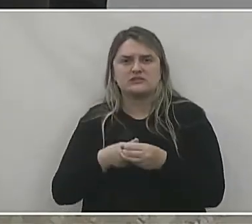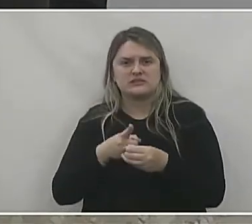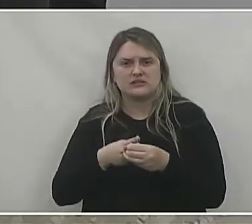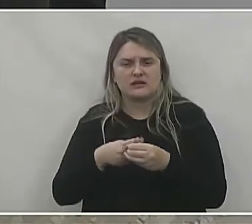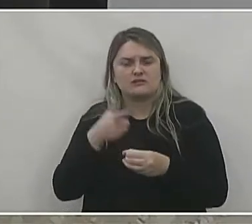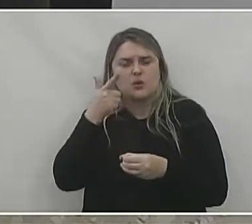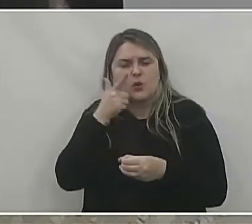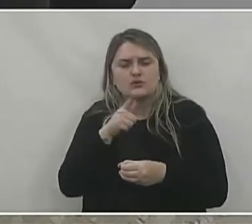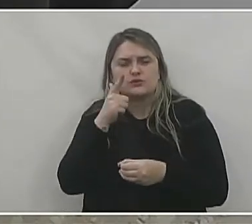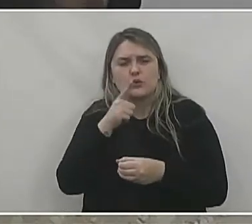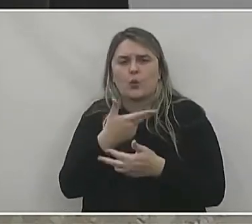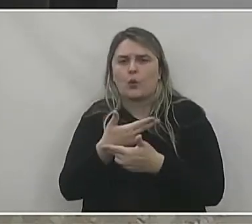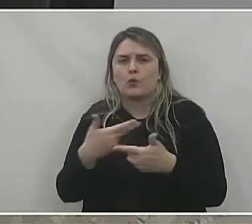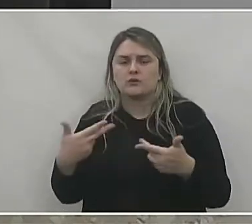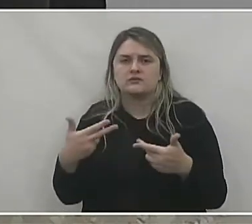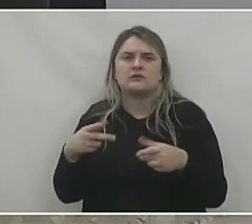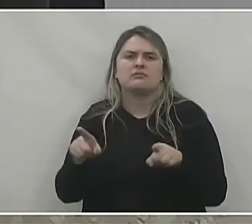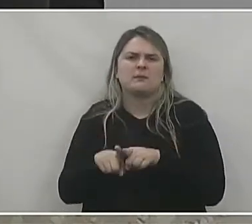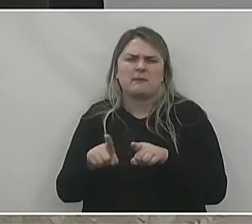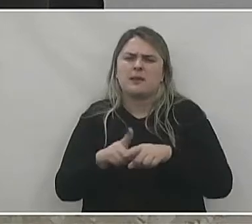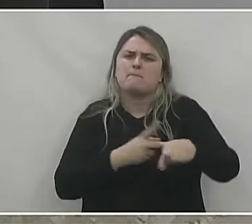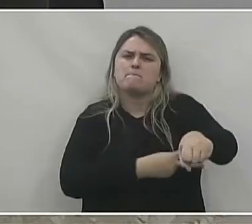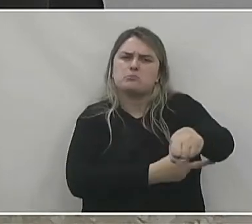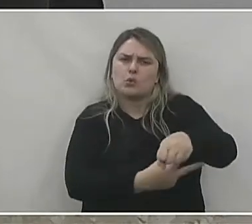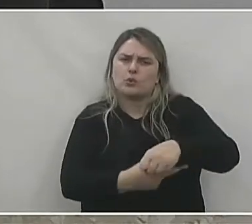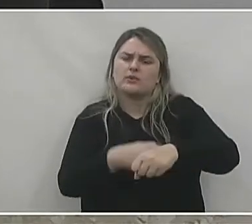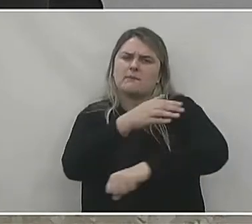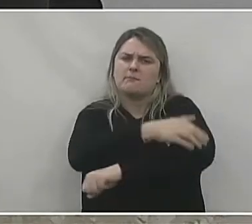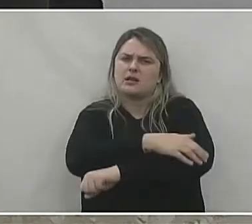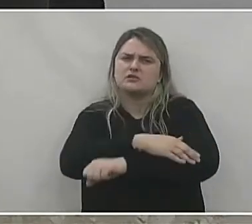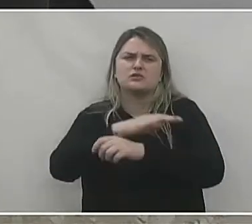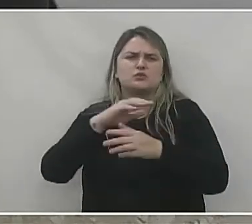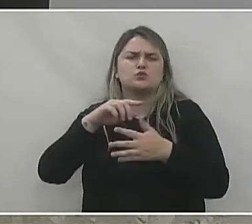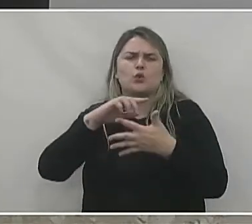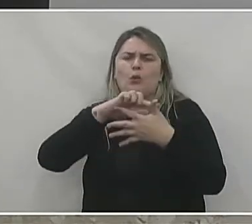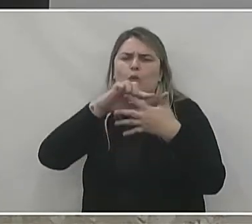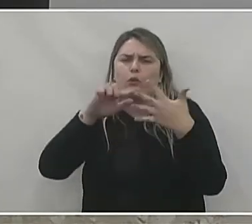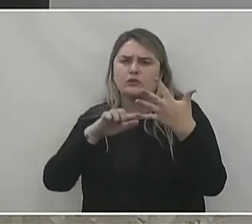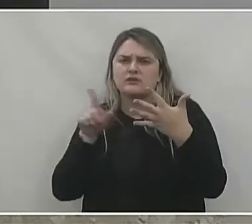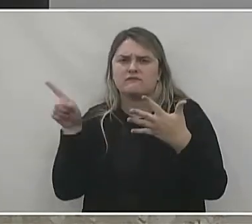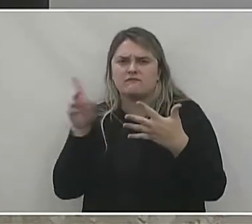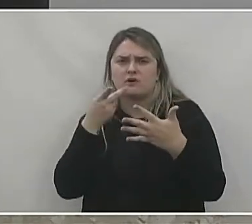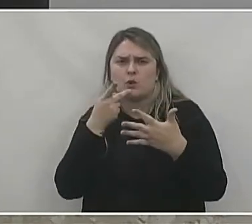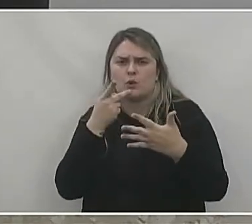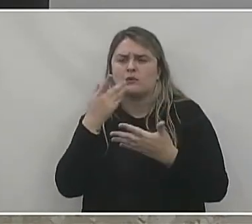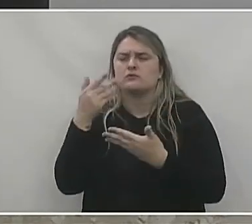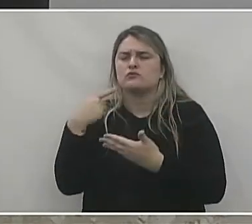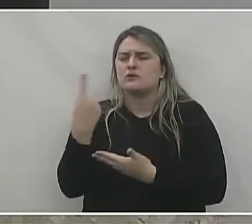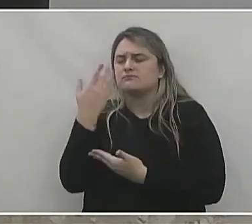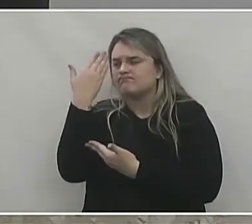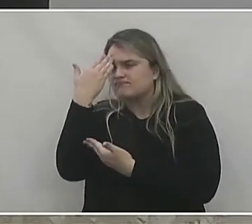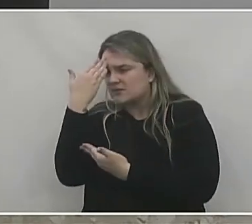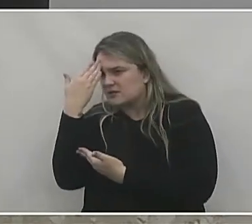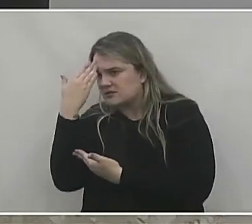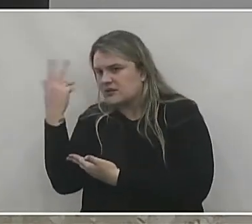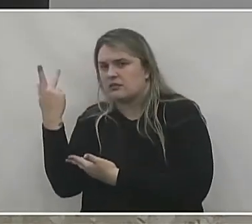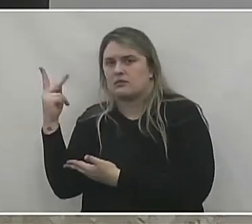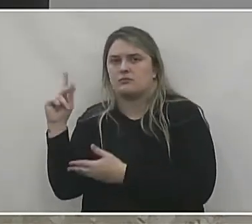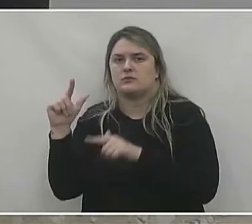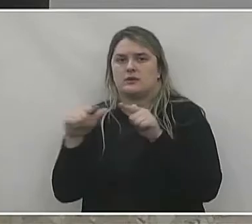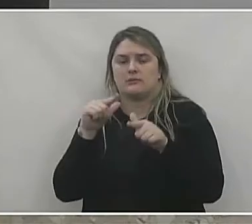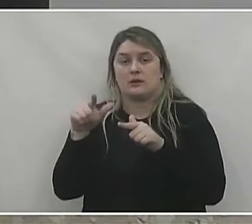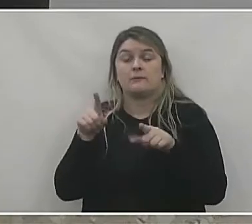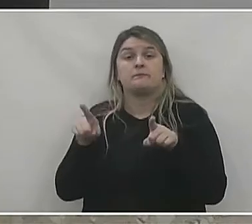mais recebeu, sem contar da ponte, praça, tudo isso que o senhor falou anteriormente. Então fica aqui a nossa gratidão